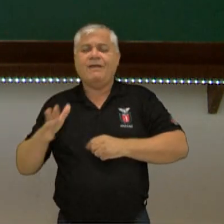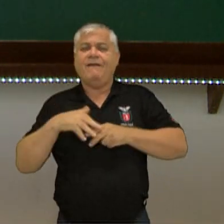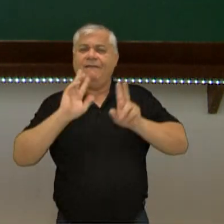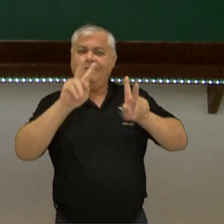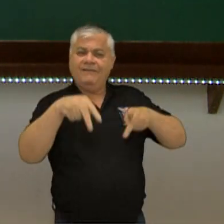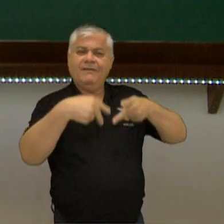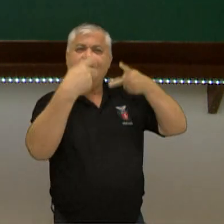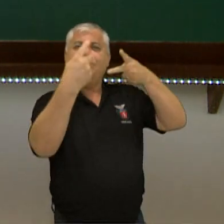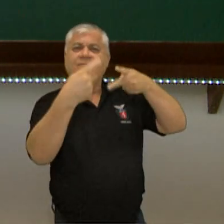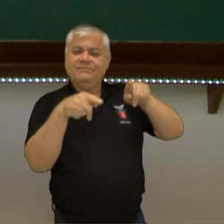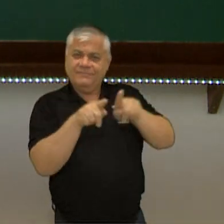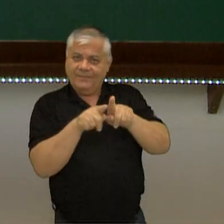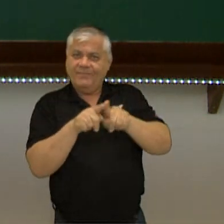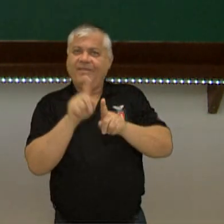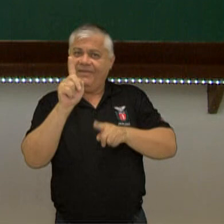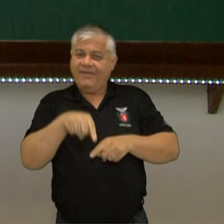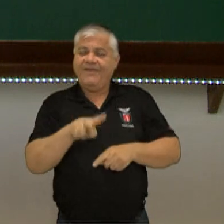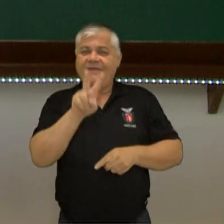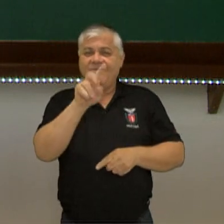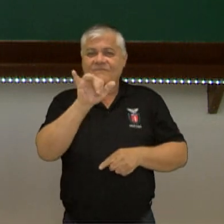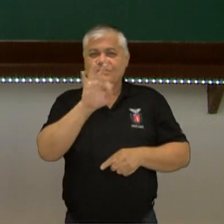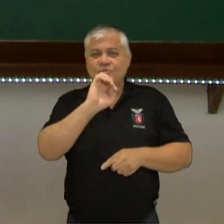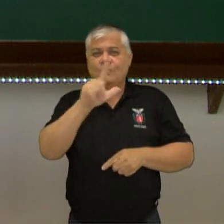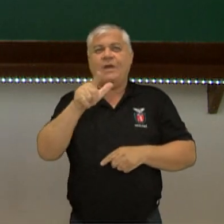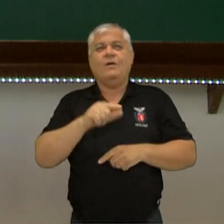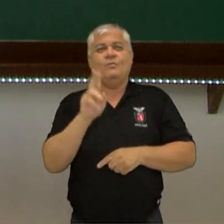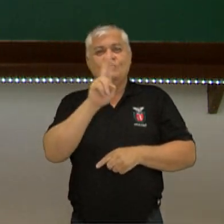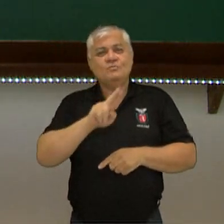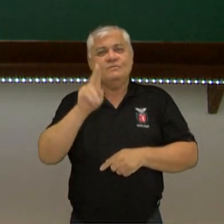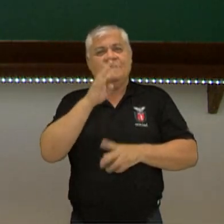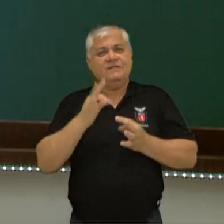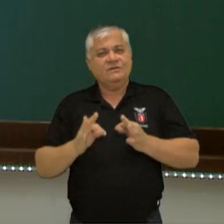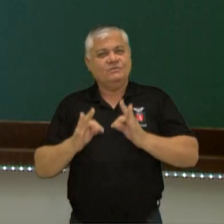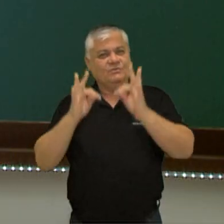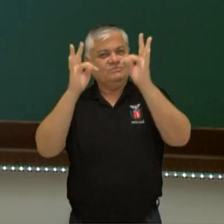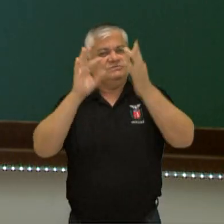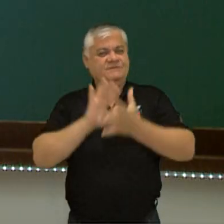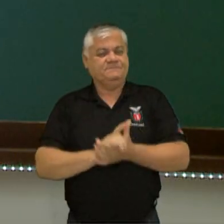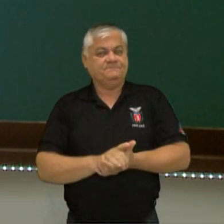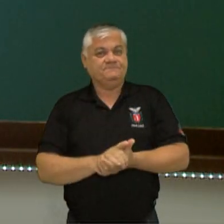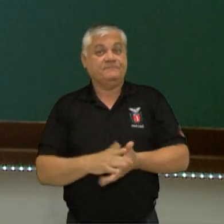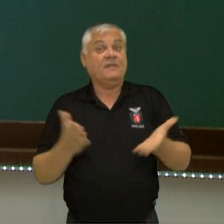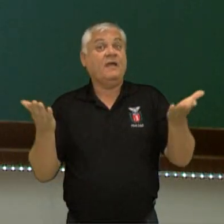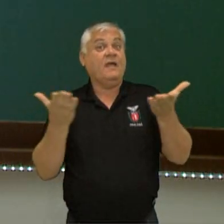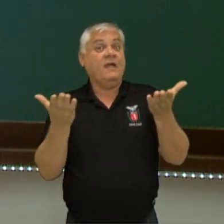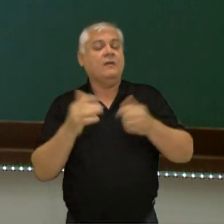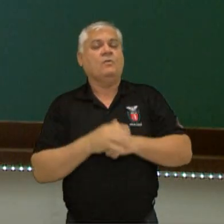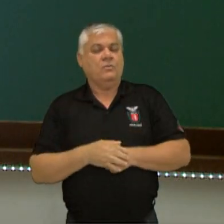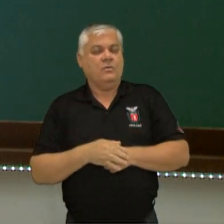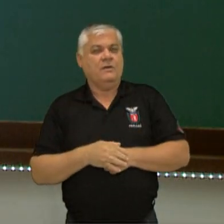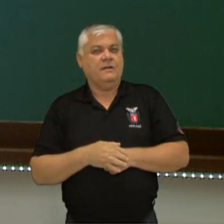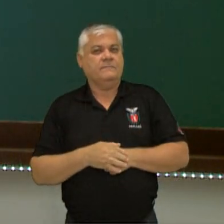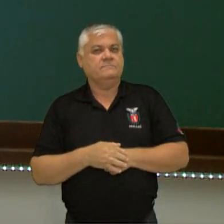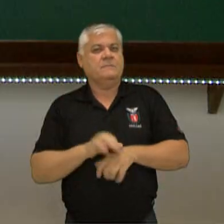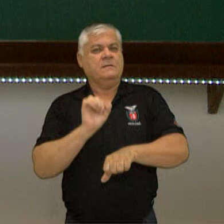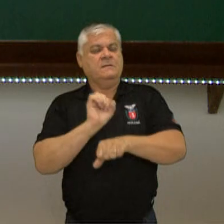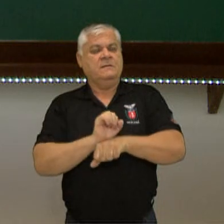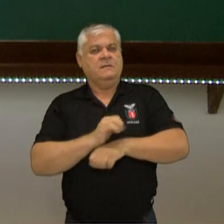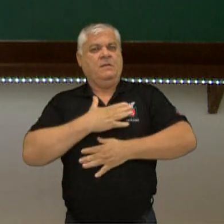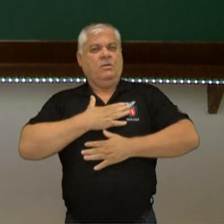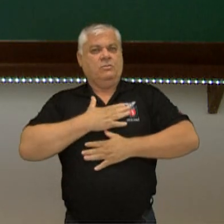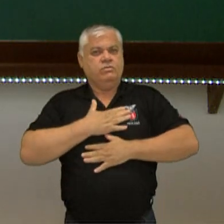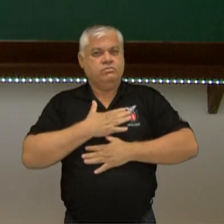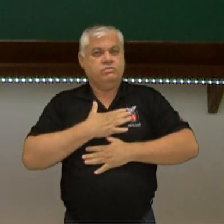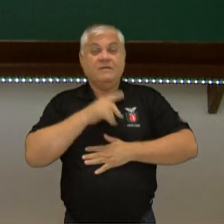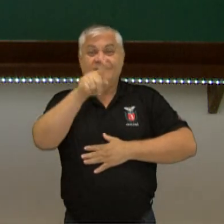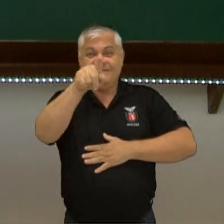também por meio virtual, utilizando as tecnologias. Agora, vamos fazer aquele break para vocês colocarem a